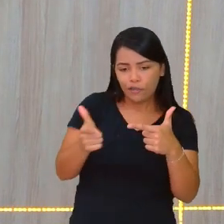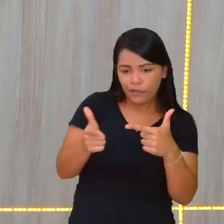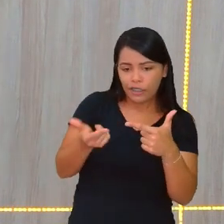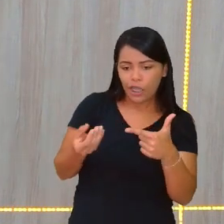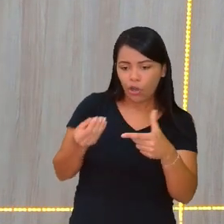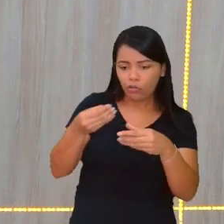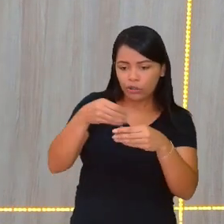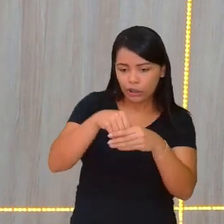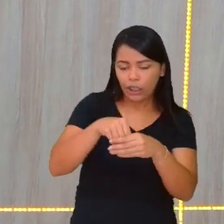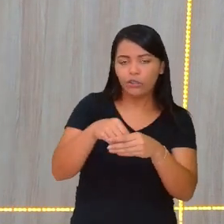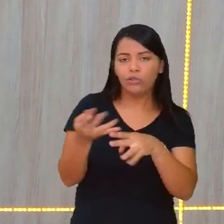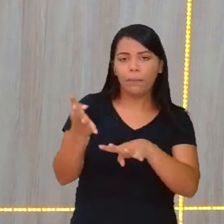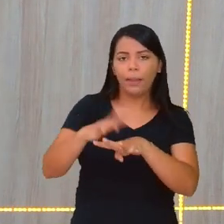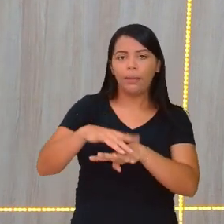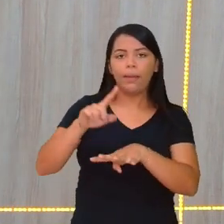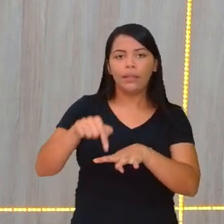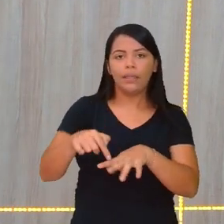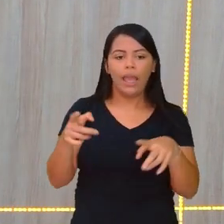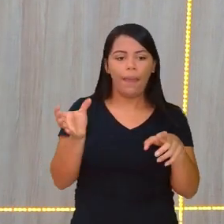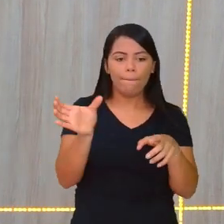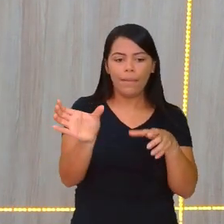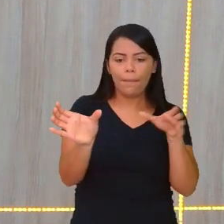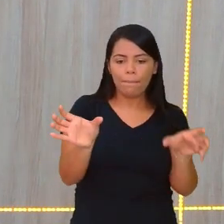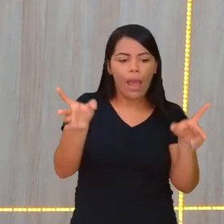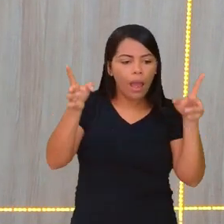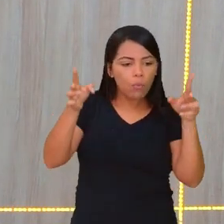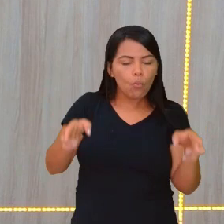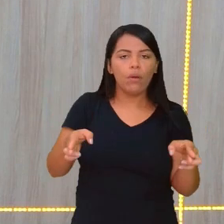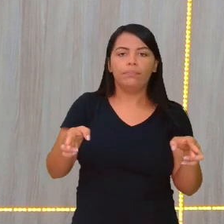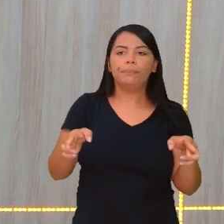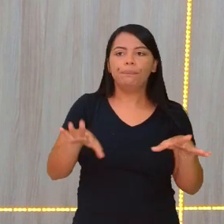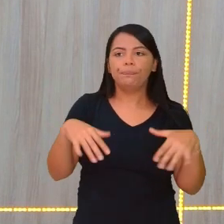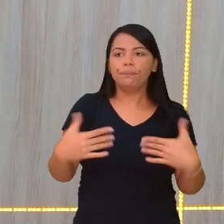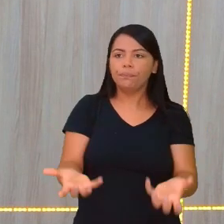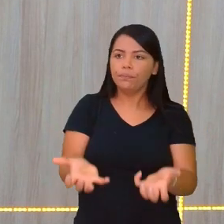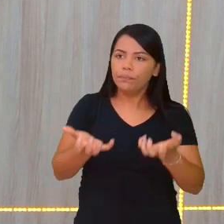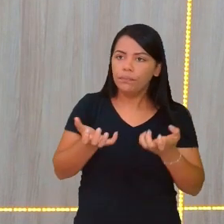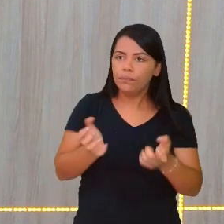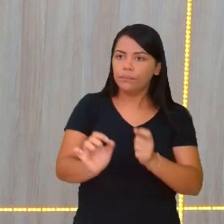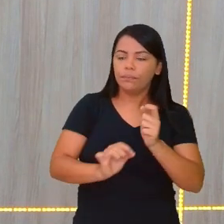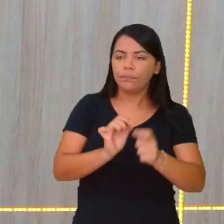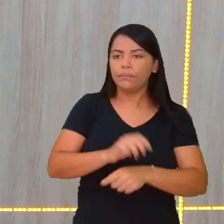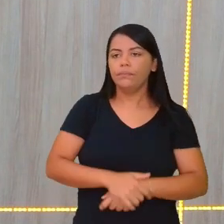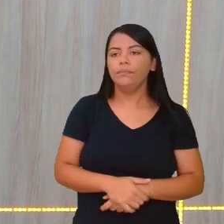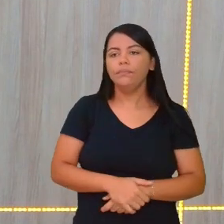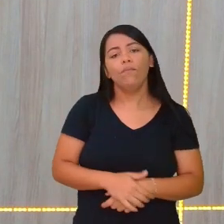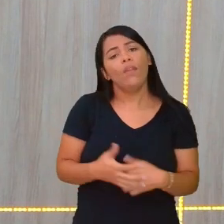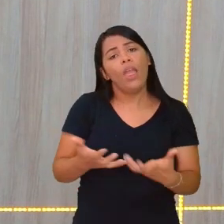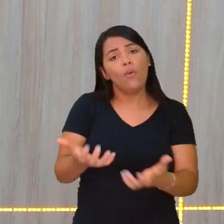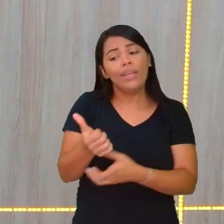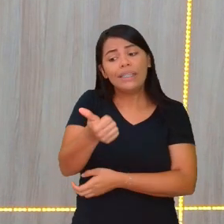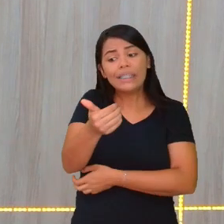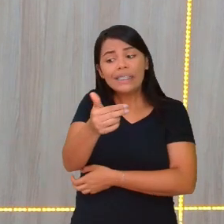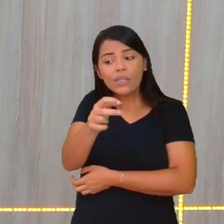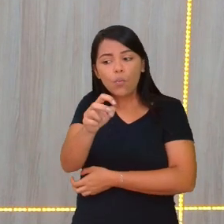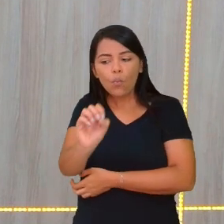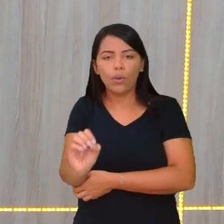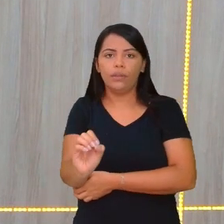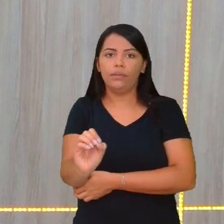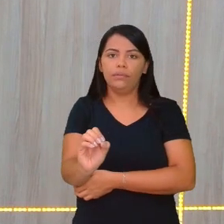iguais, tá? Ora, mas eu queria quem? Eu queria 150.